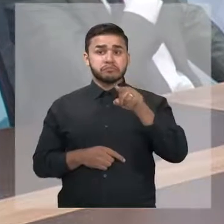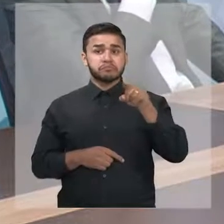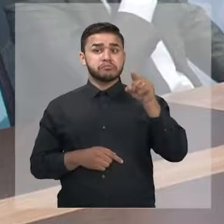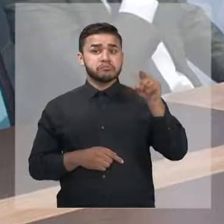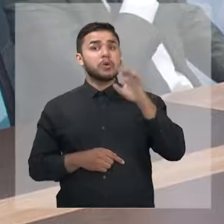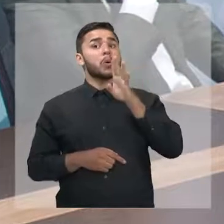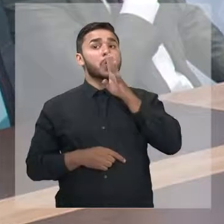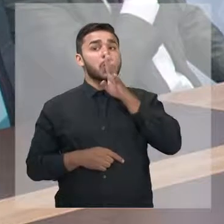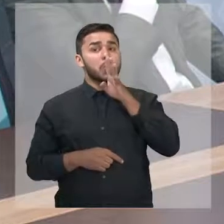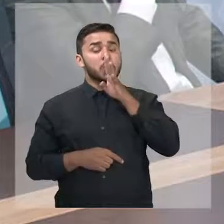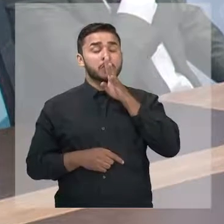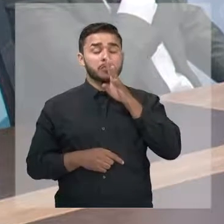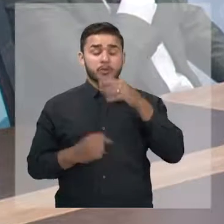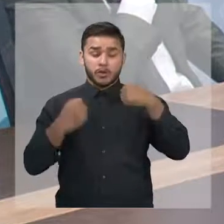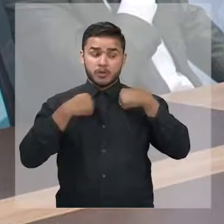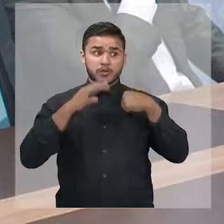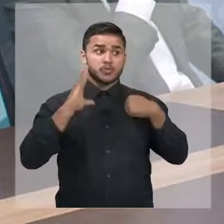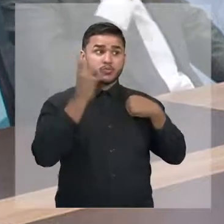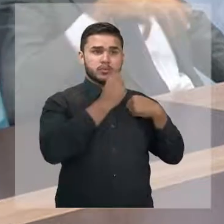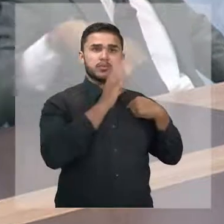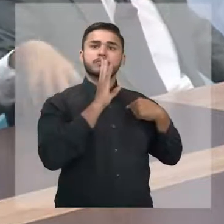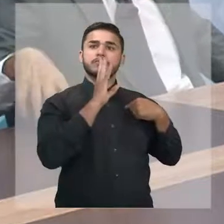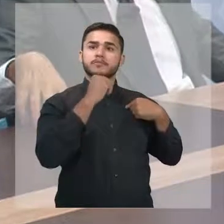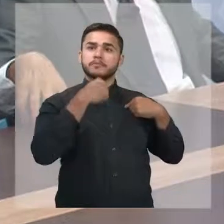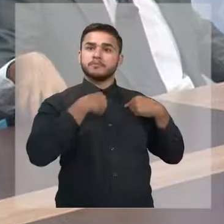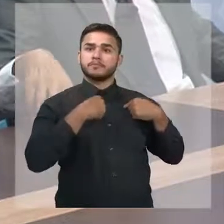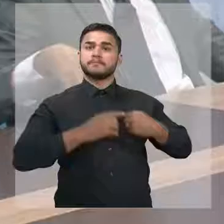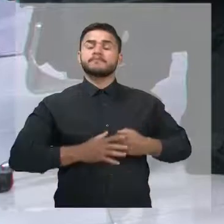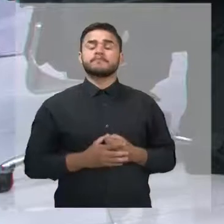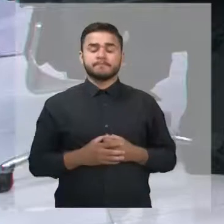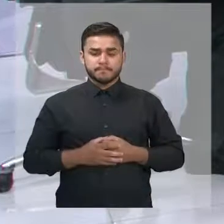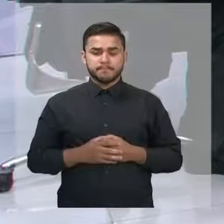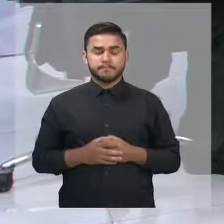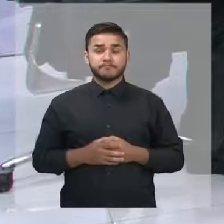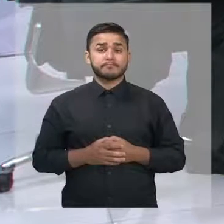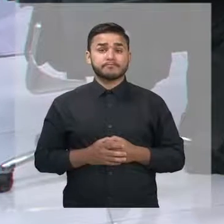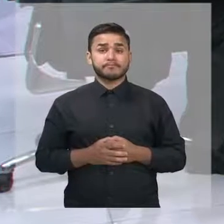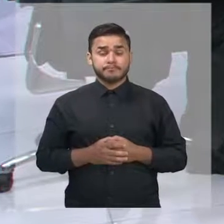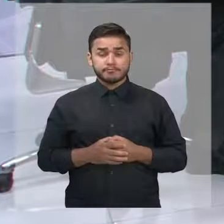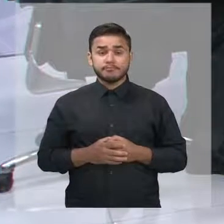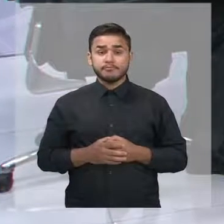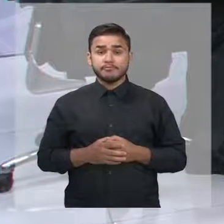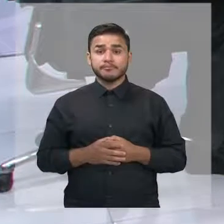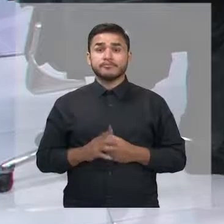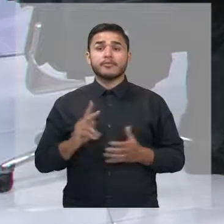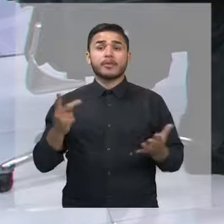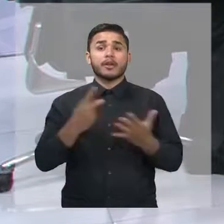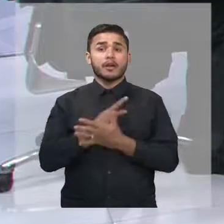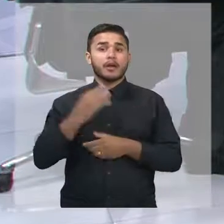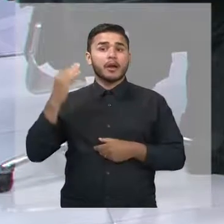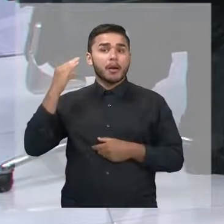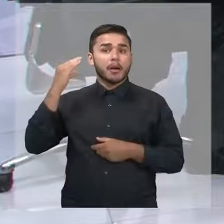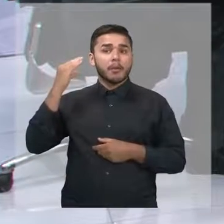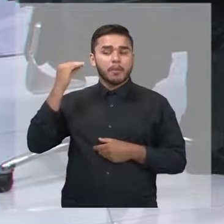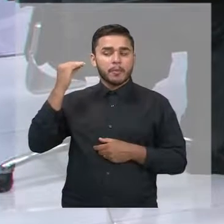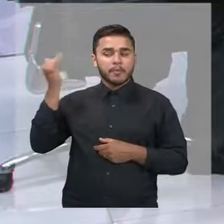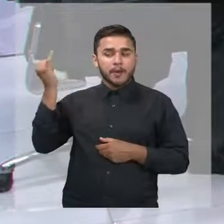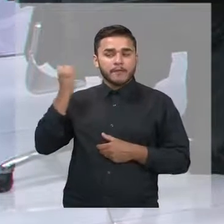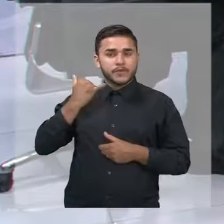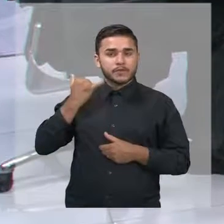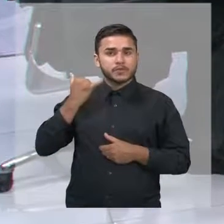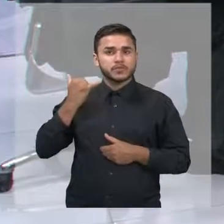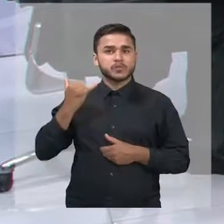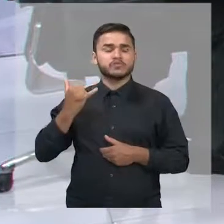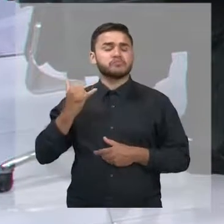cochichou alguma coisa no ouvido dele. E o padre visitava a pequena cidade apenas a intervalos